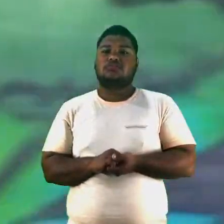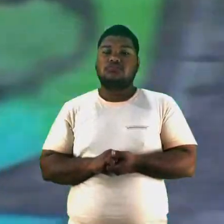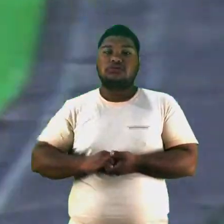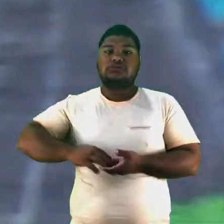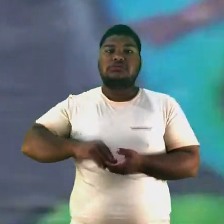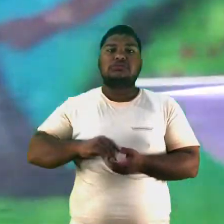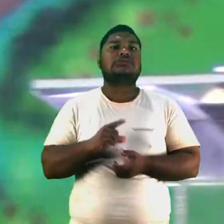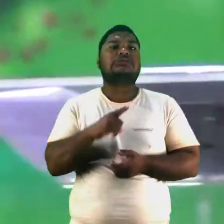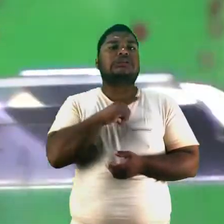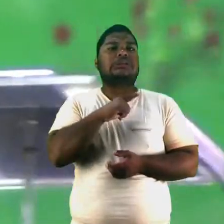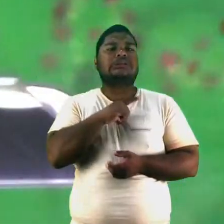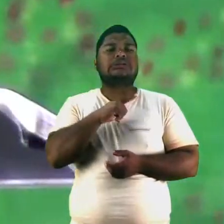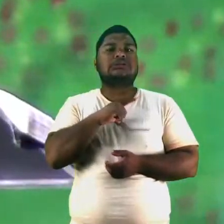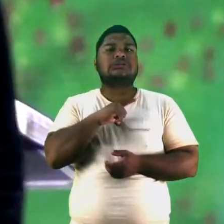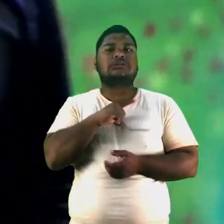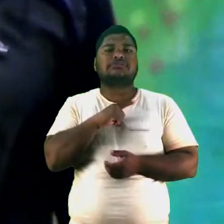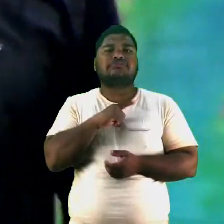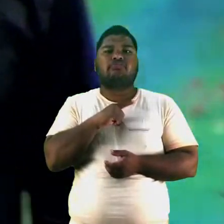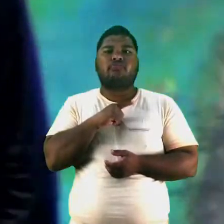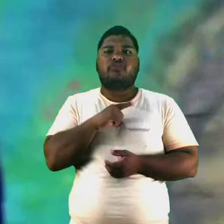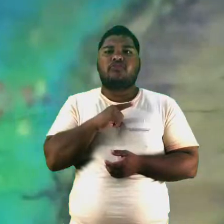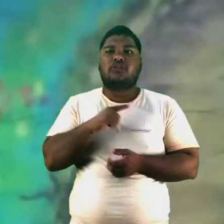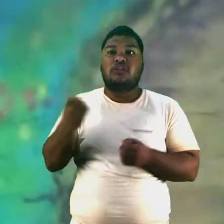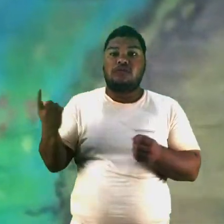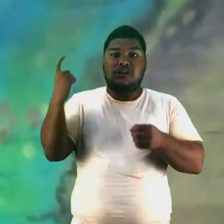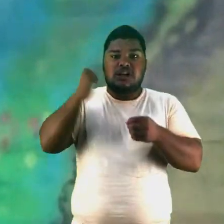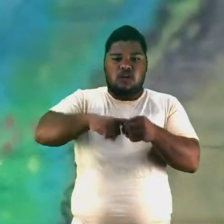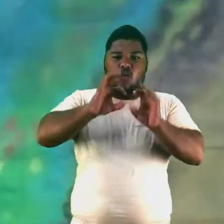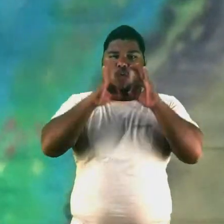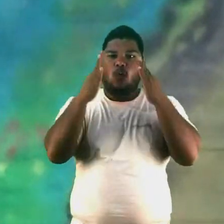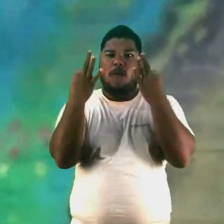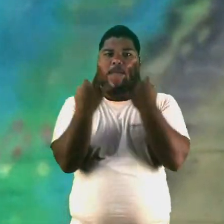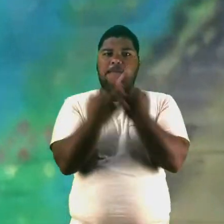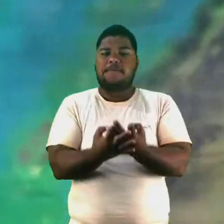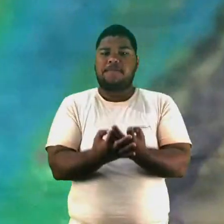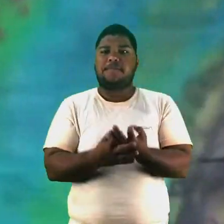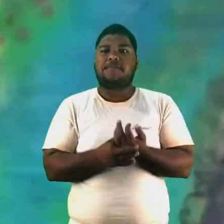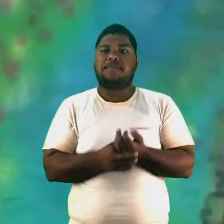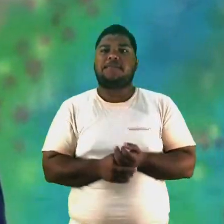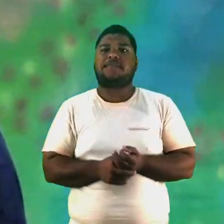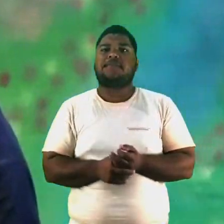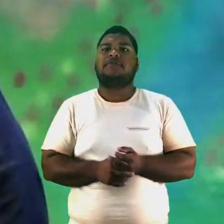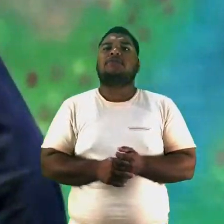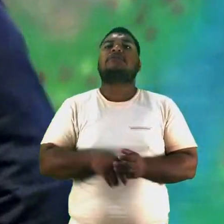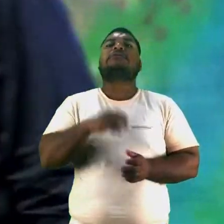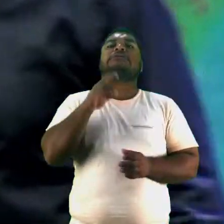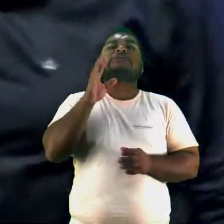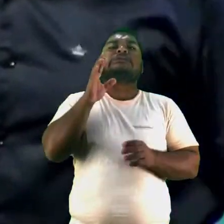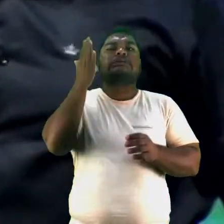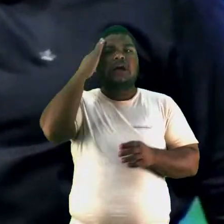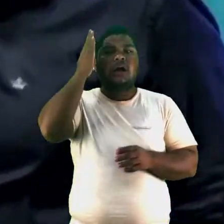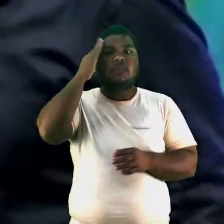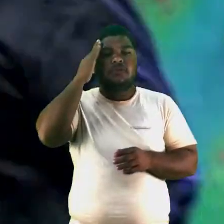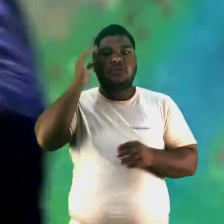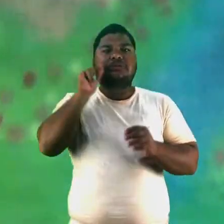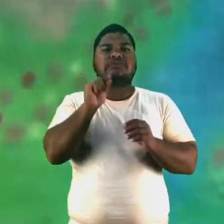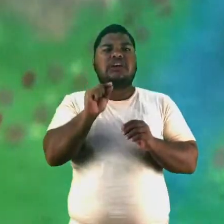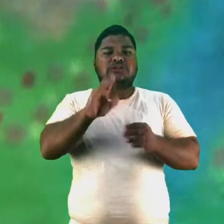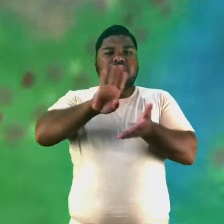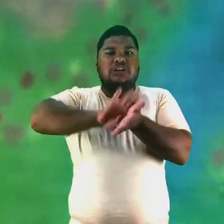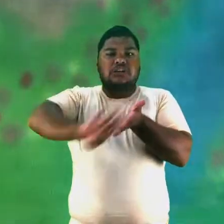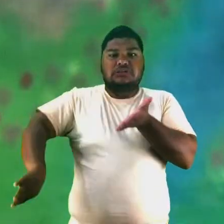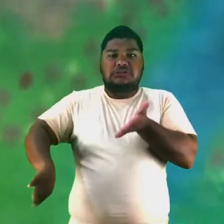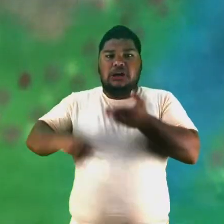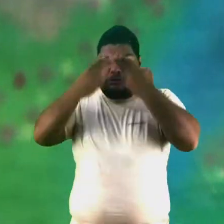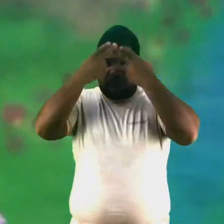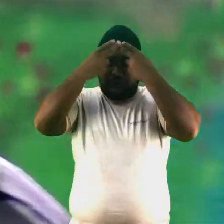maior parte desses aliciamentos vieram da família. Sabe o que vai tirar o trauma do seu coração? Porque quando